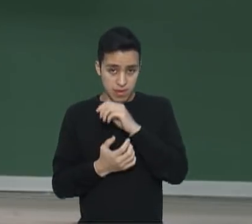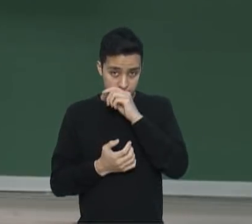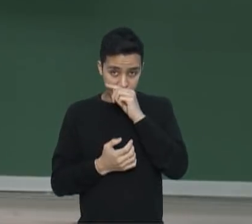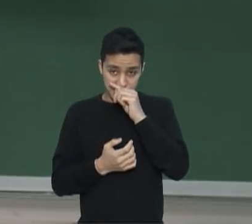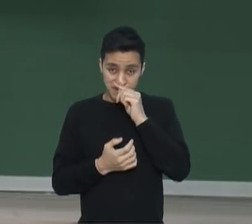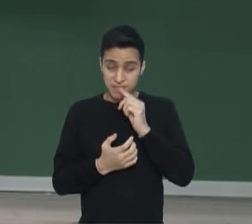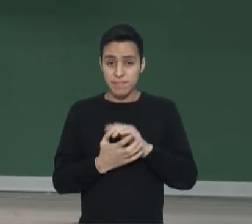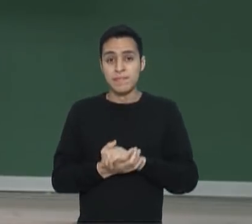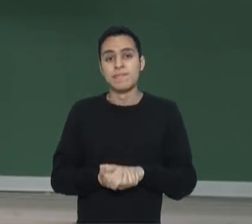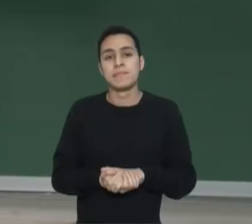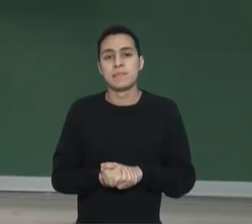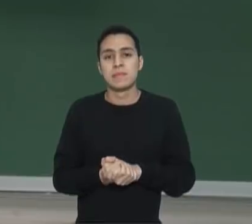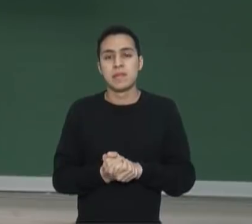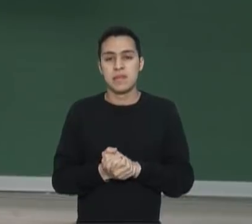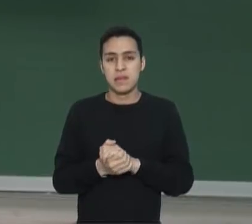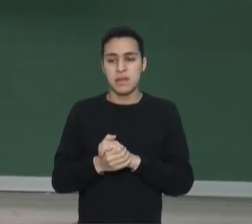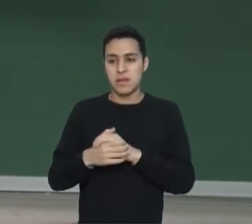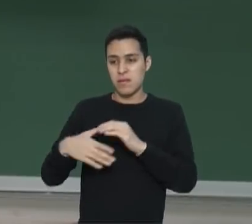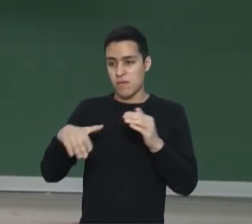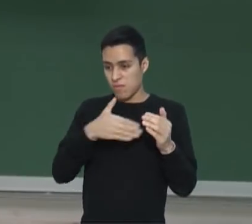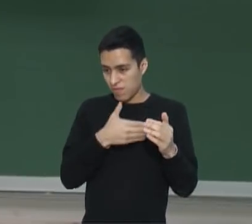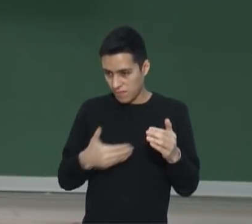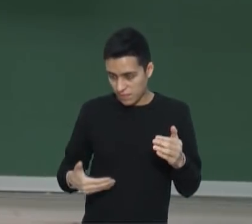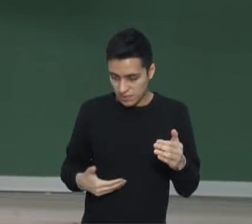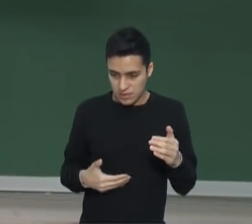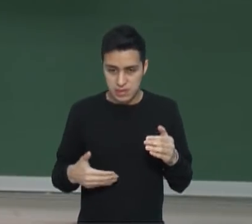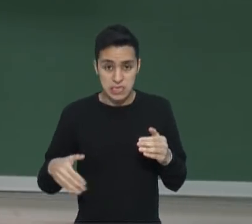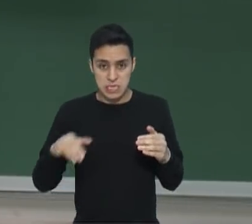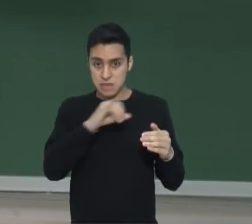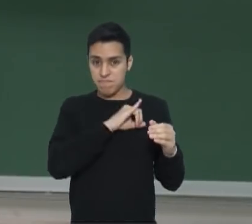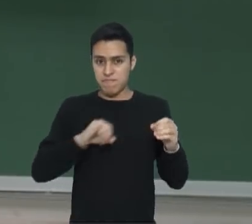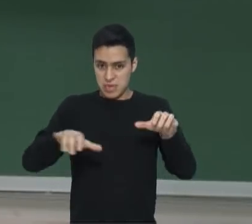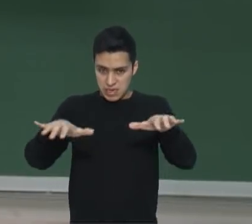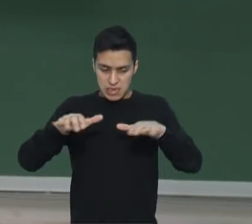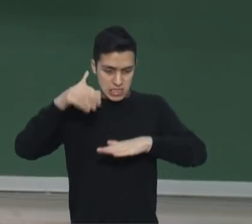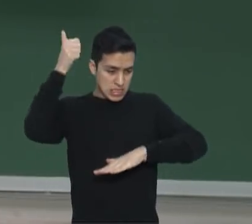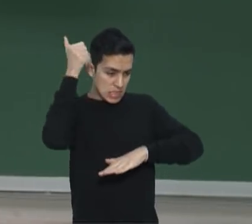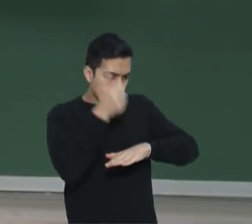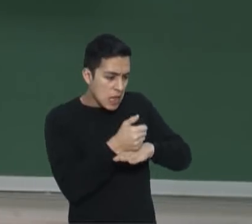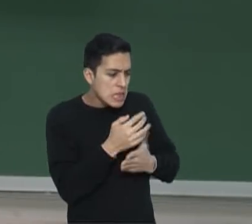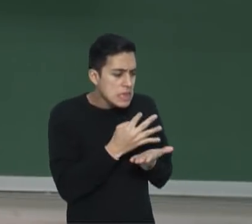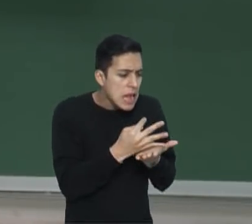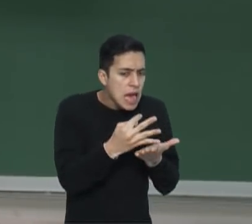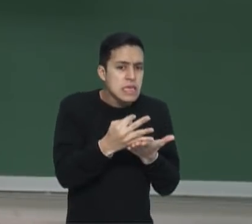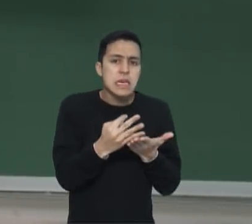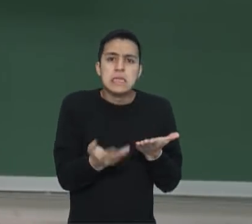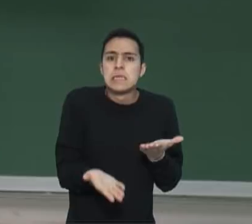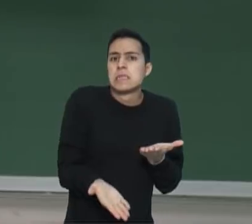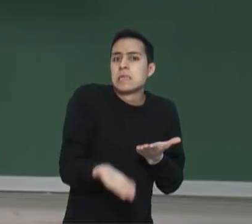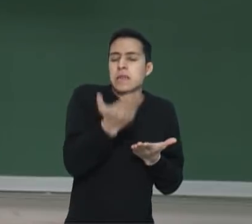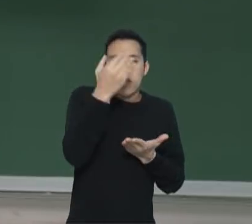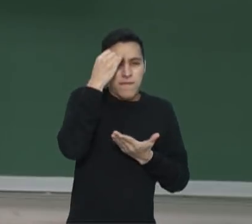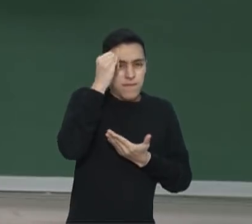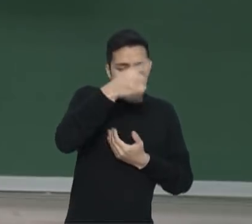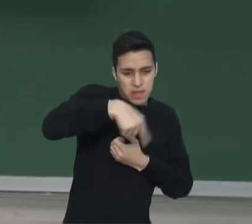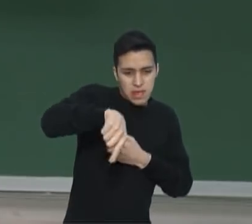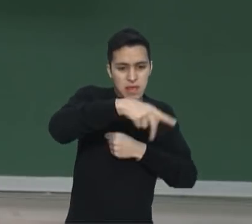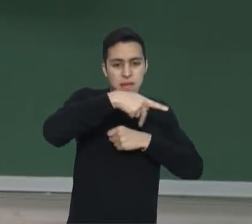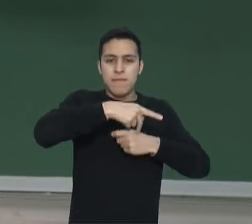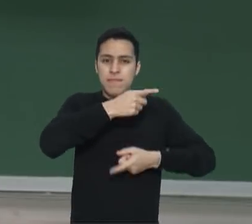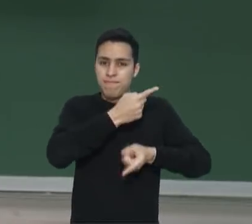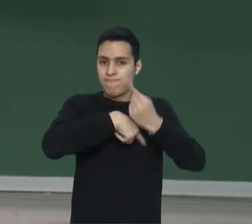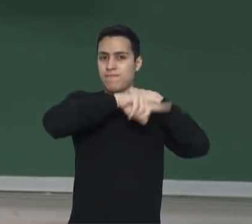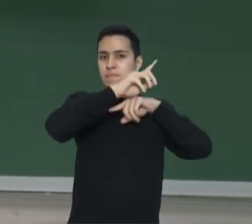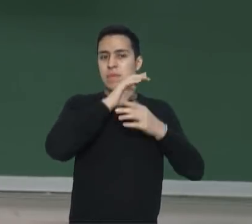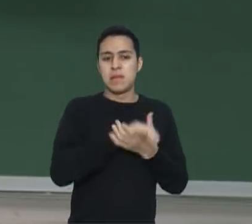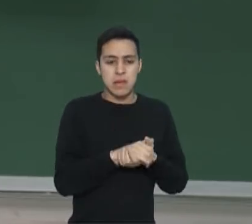um governo colonialista, as metrópoles imperialistas, taxavam todos os produtos para evitar que as nações se desenvolvessem